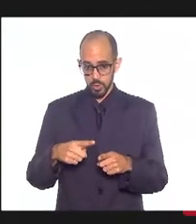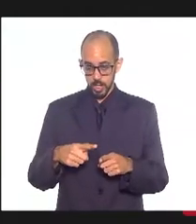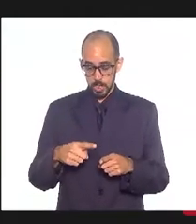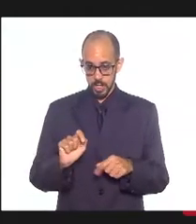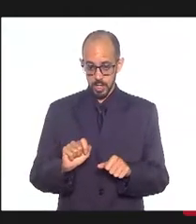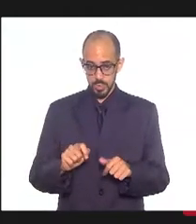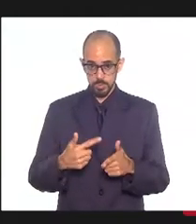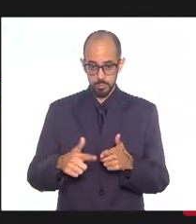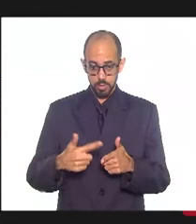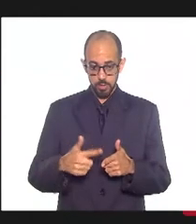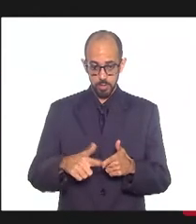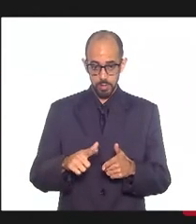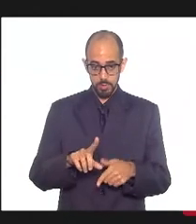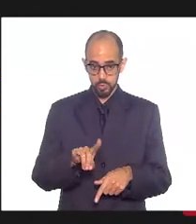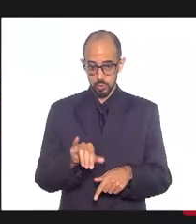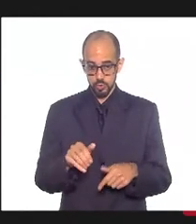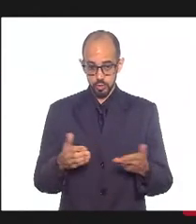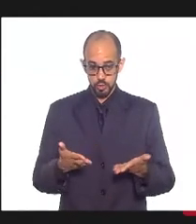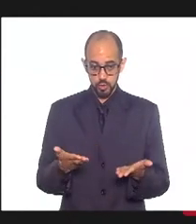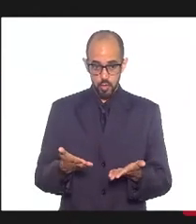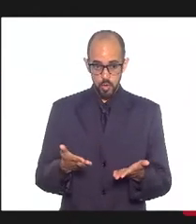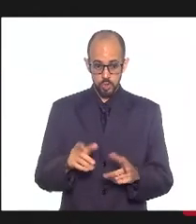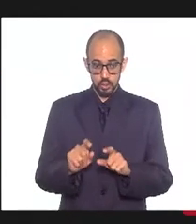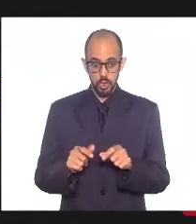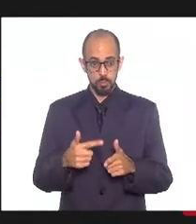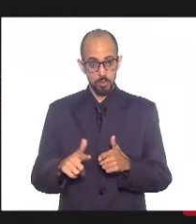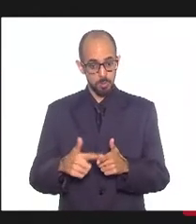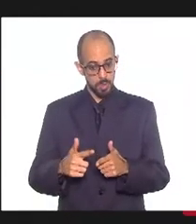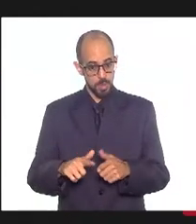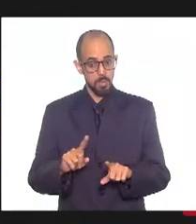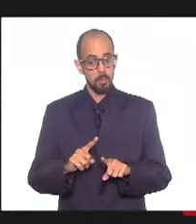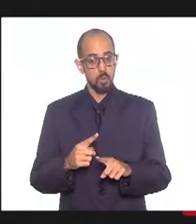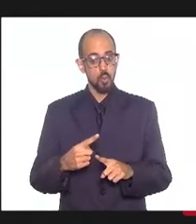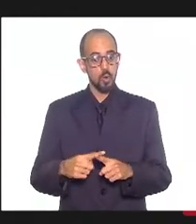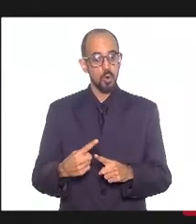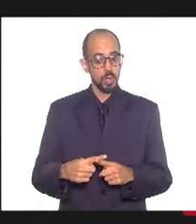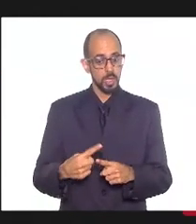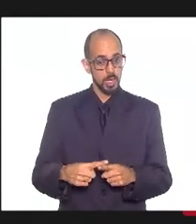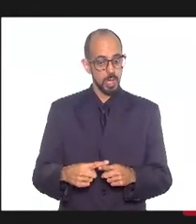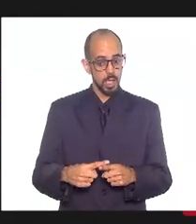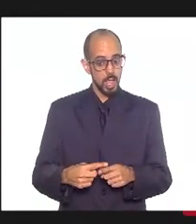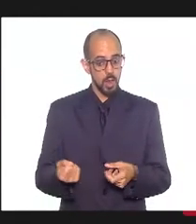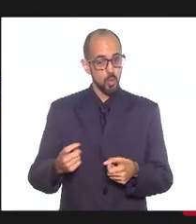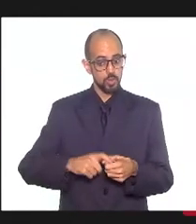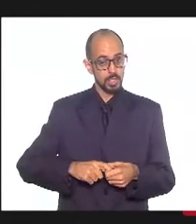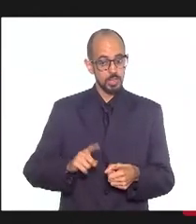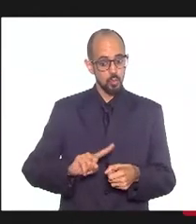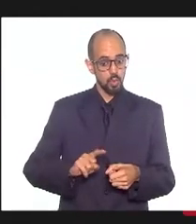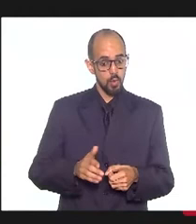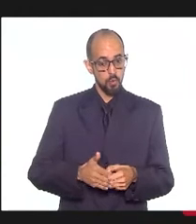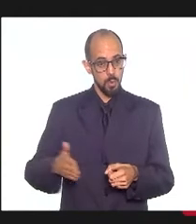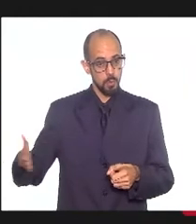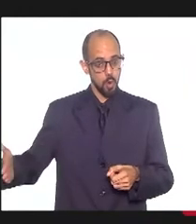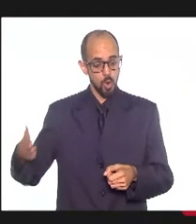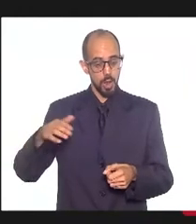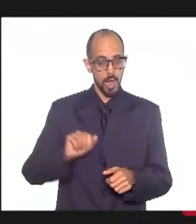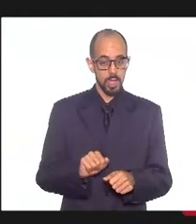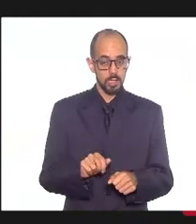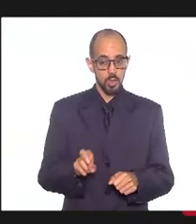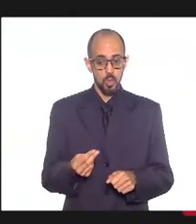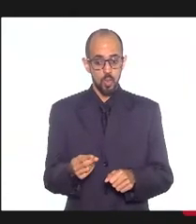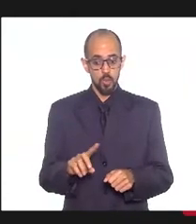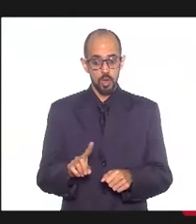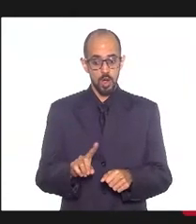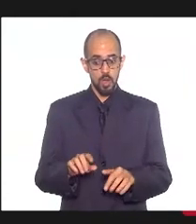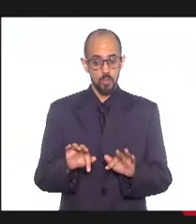hoje, um grande problema, porque a concessão está em vias de vencer, a concessão não foi prorrogada ou não se relicitou, e, por sua